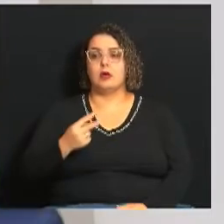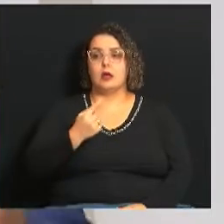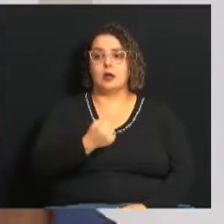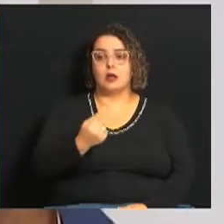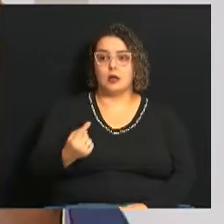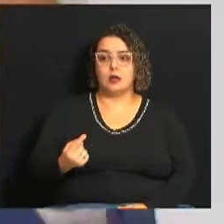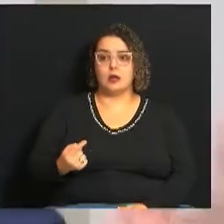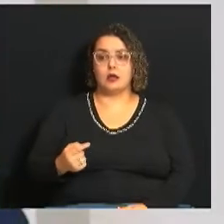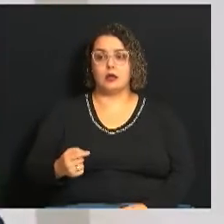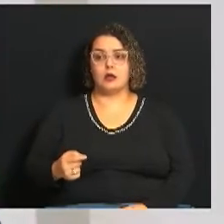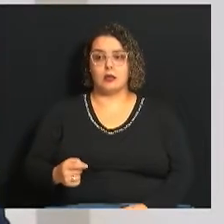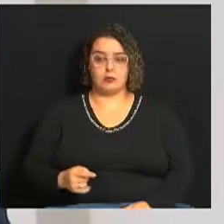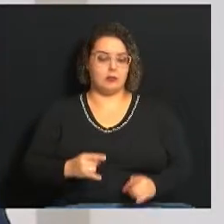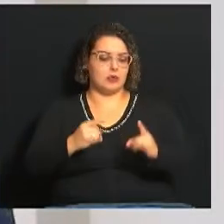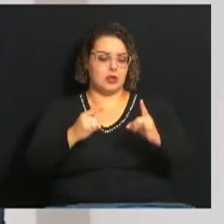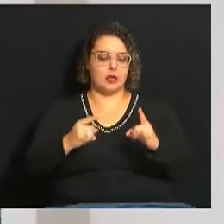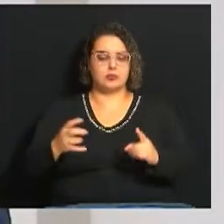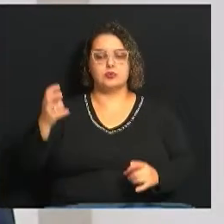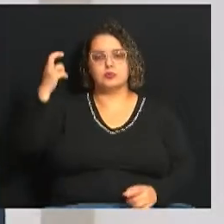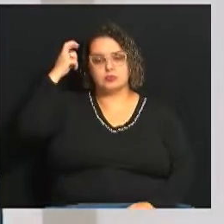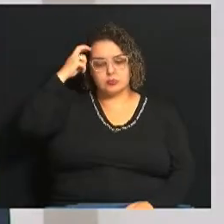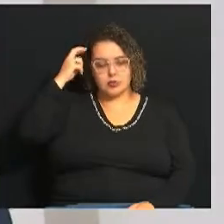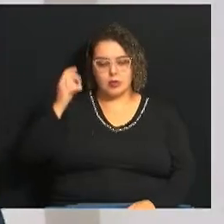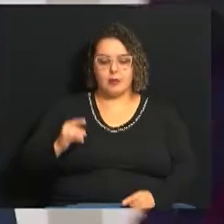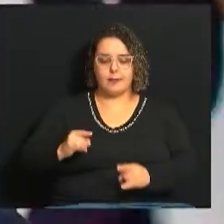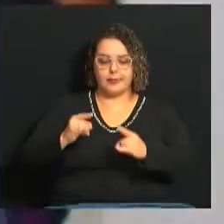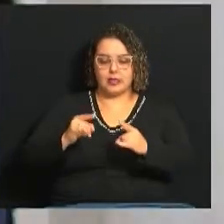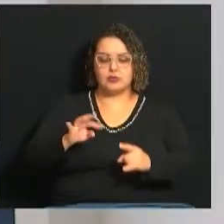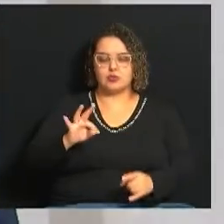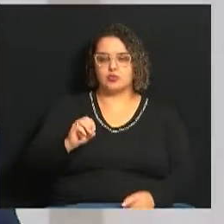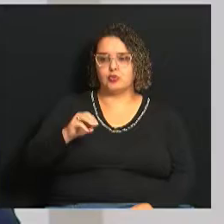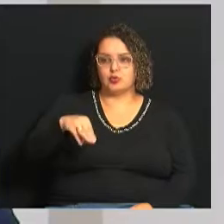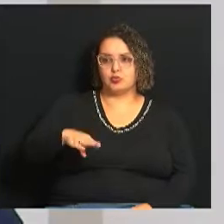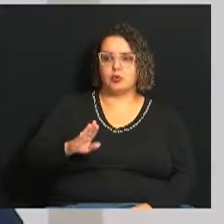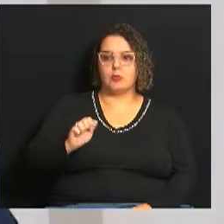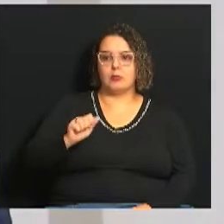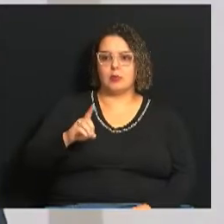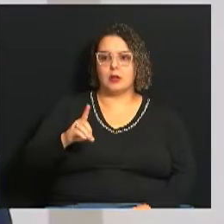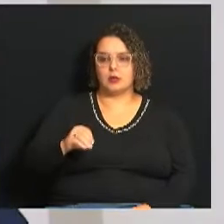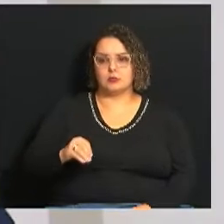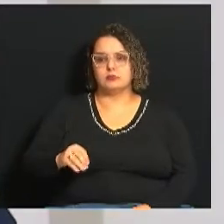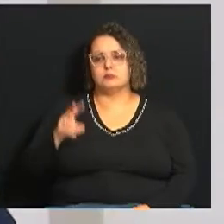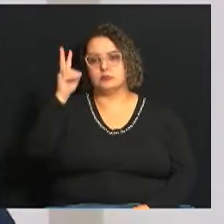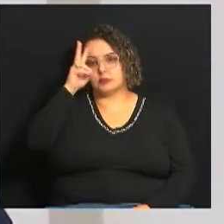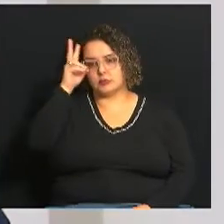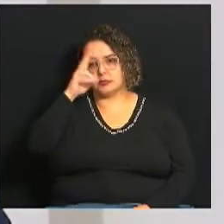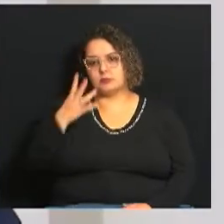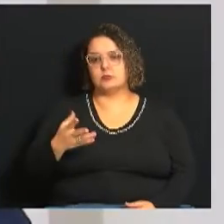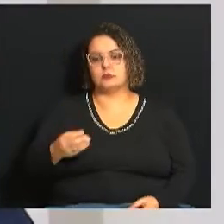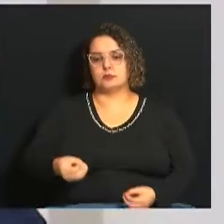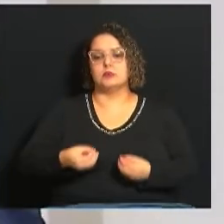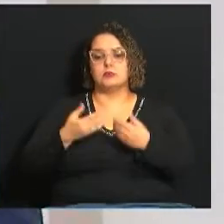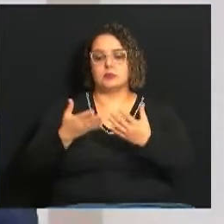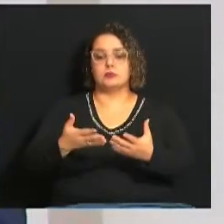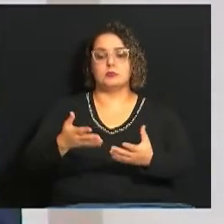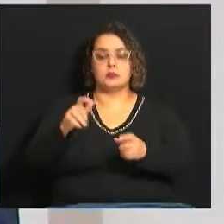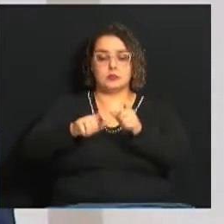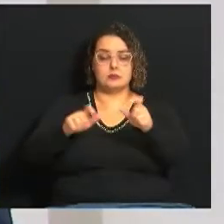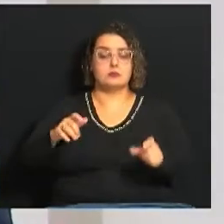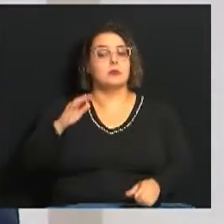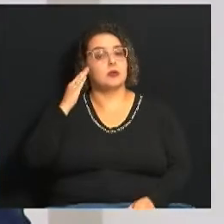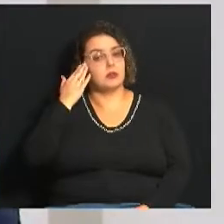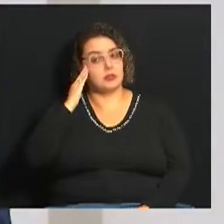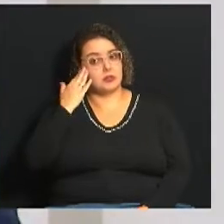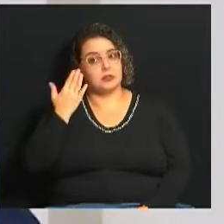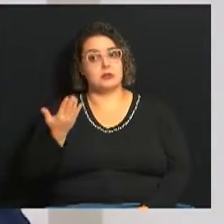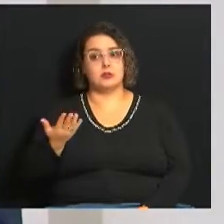cada prédio tombado. Então faz parte também da história da cidade a gente trazer para as pessoas entenderem, né, a